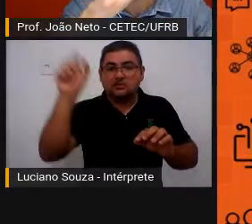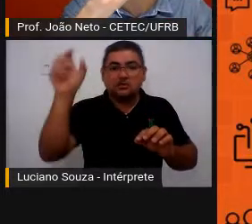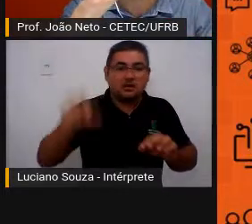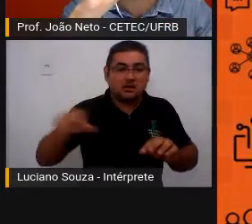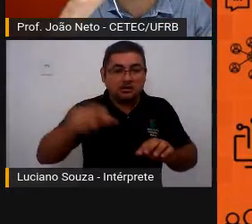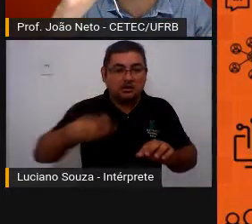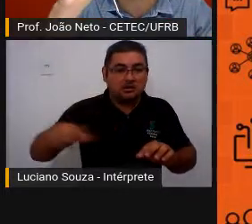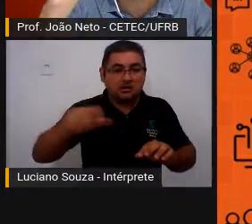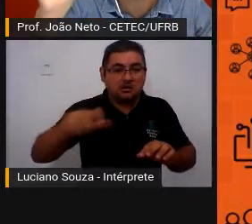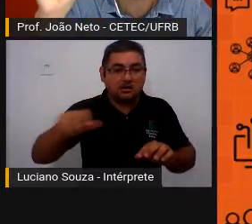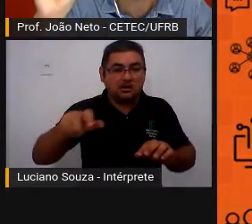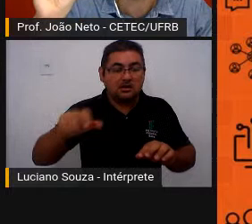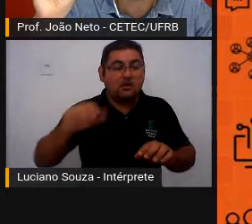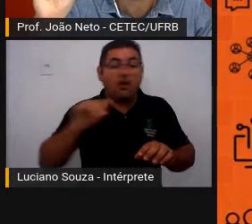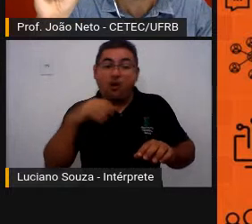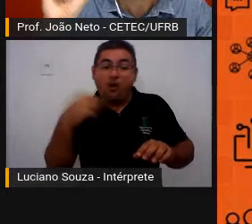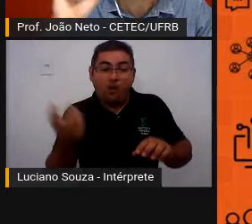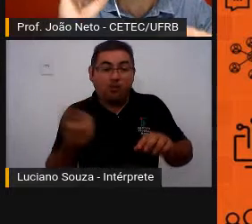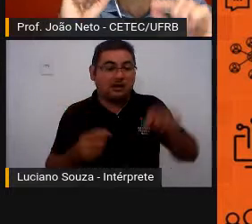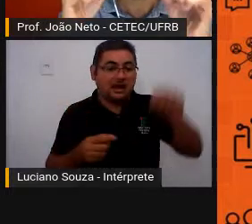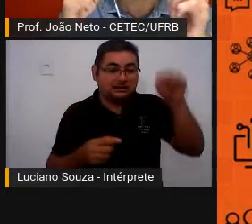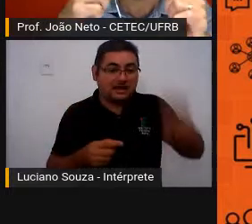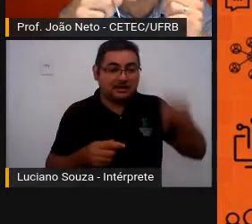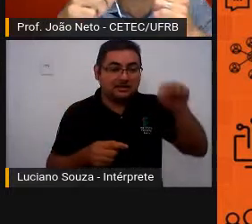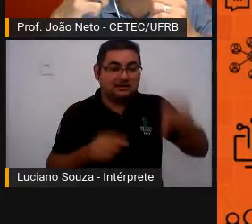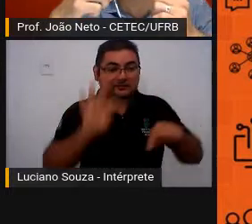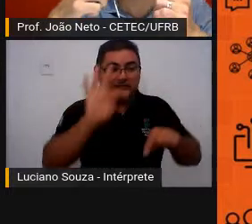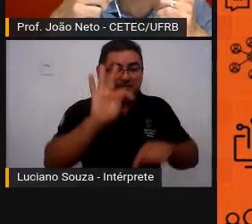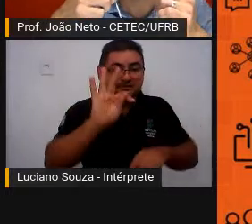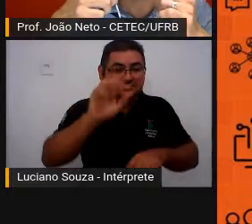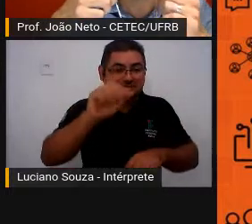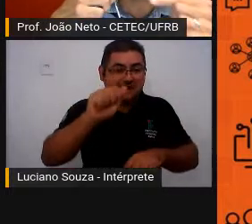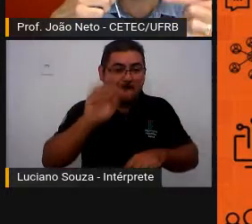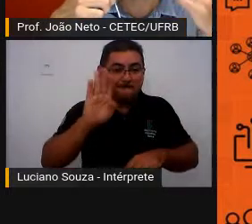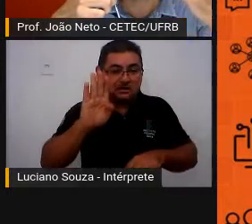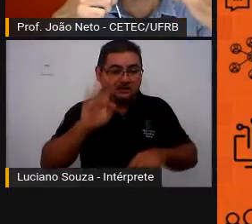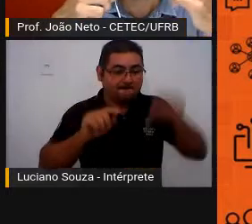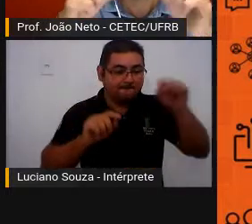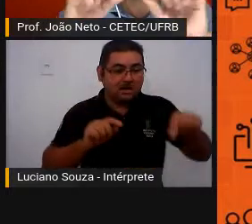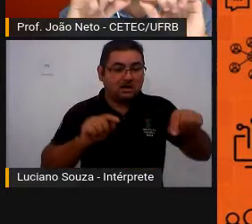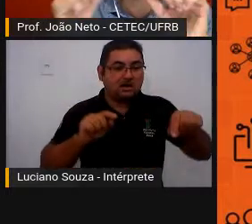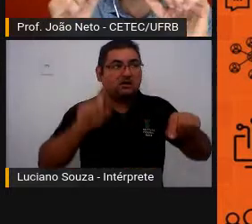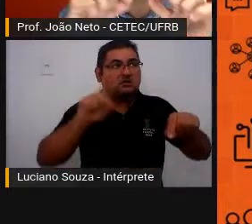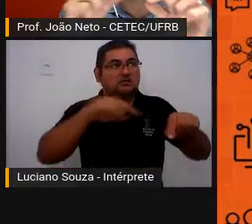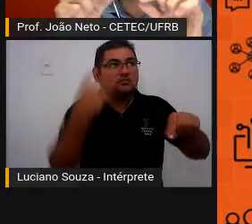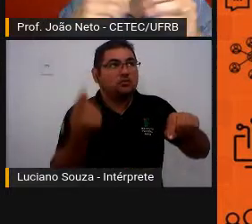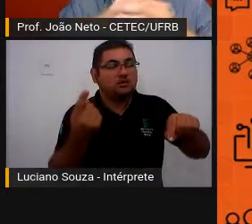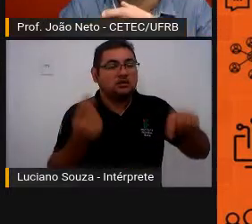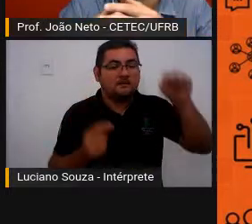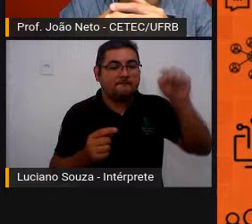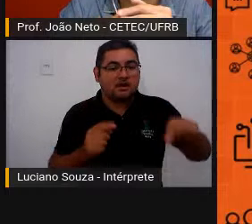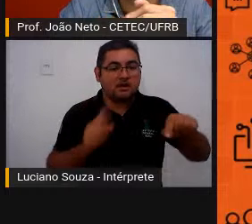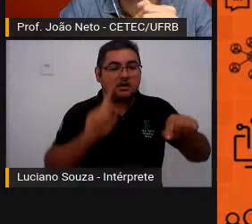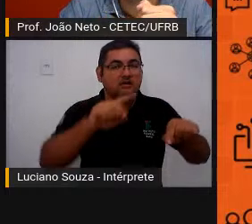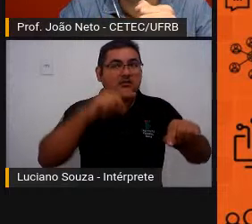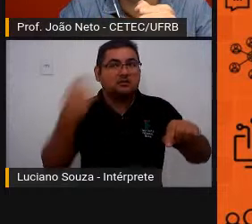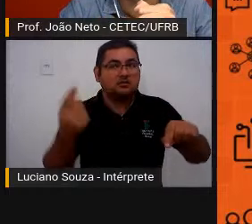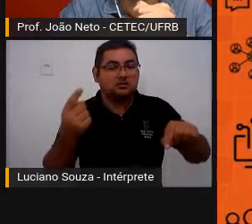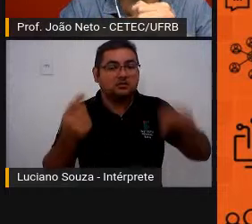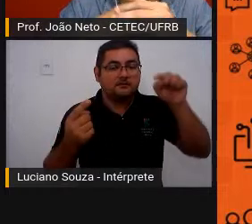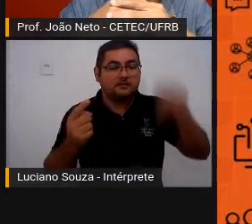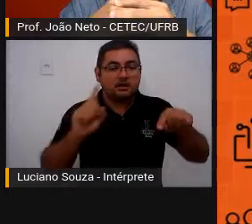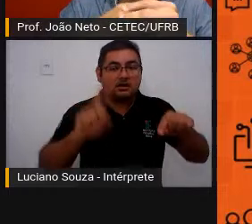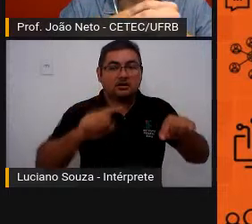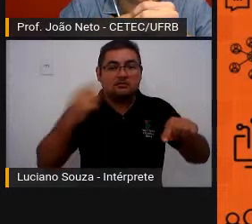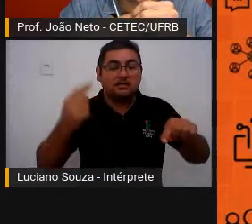mudando de componente por componente na tela ela consegue ouvia ouvir o que o o